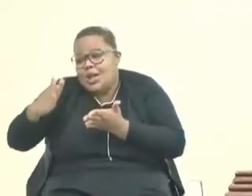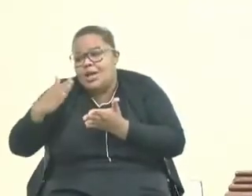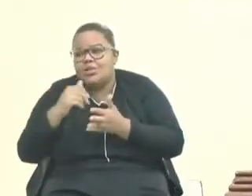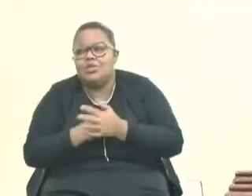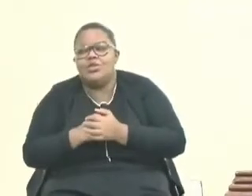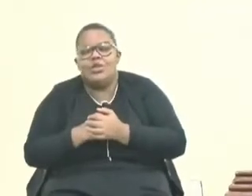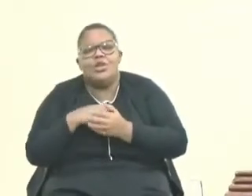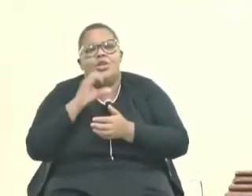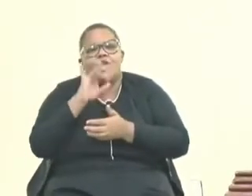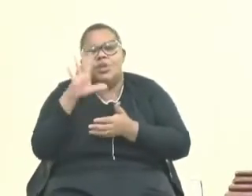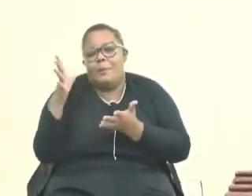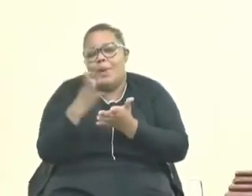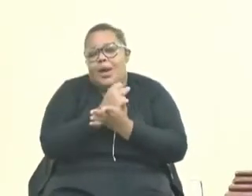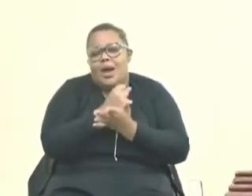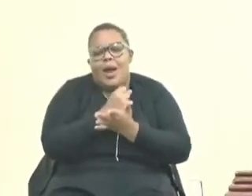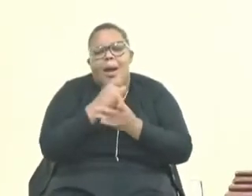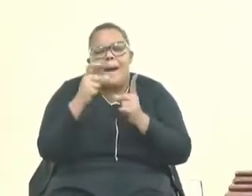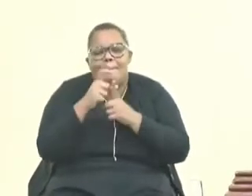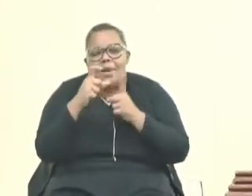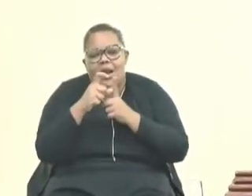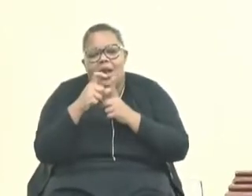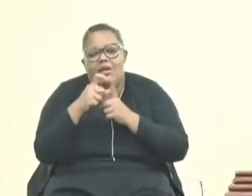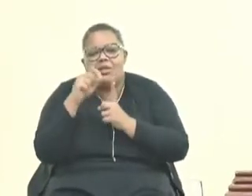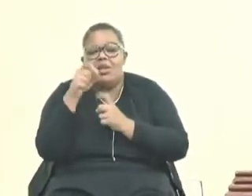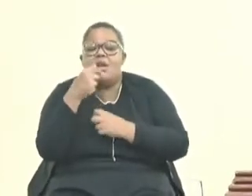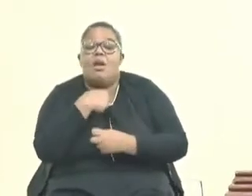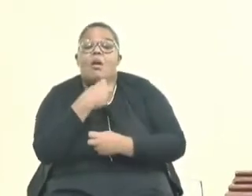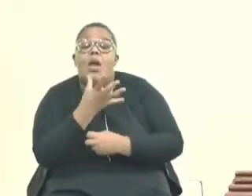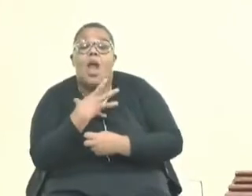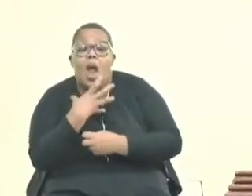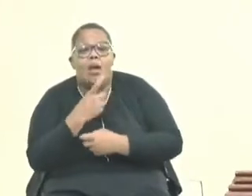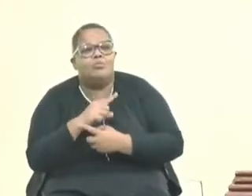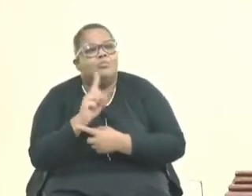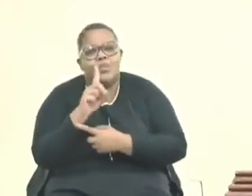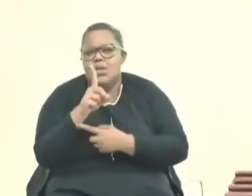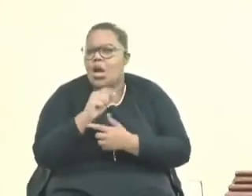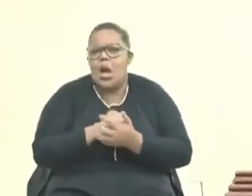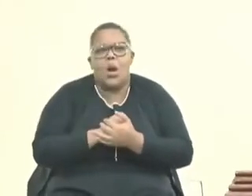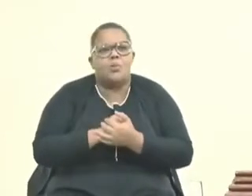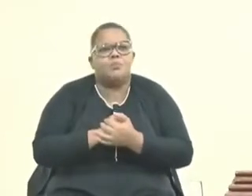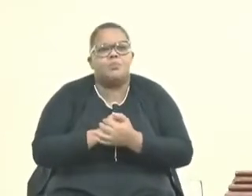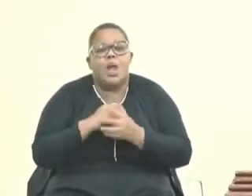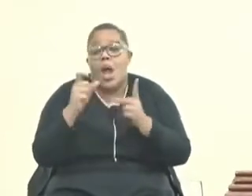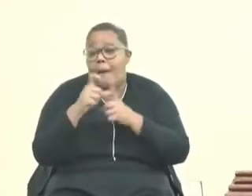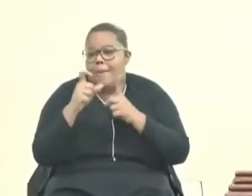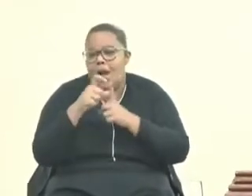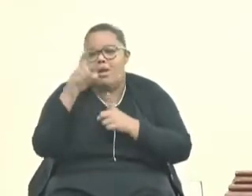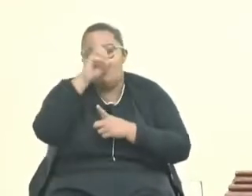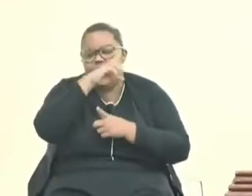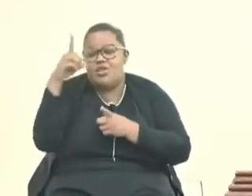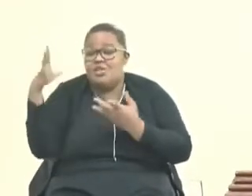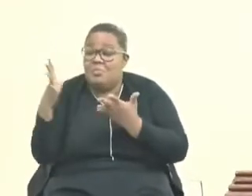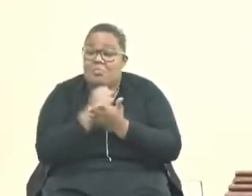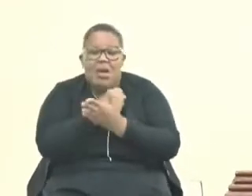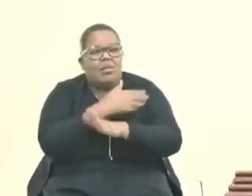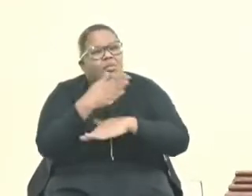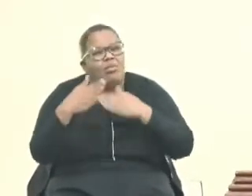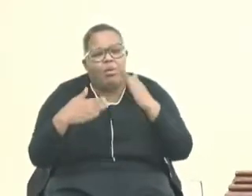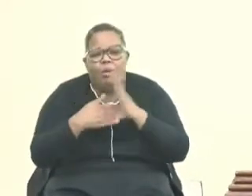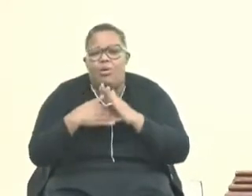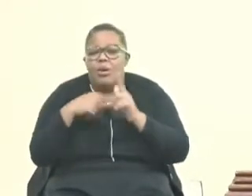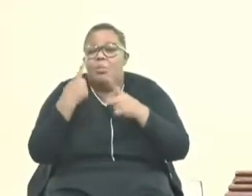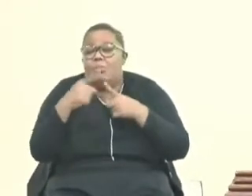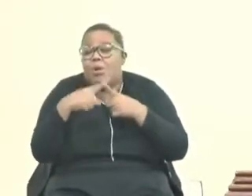é só pegar da palavra de Deus o que eu quero porque normalmente quando a palavra de Deus nos constrange quando a palavra de Deus